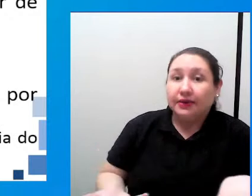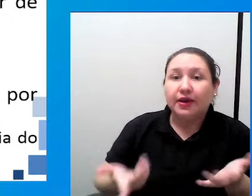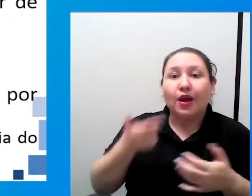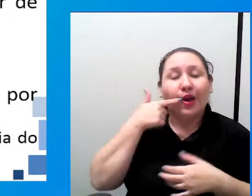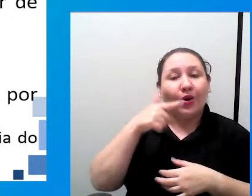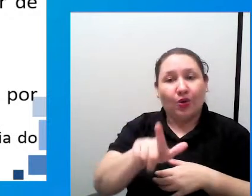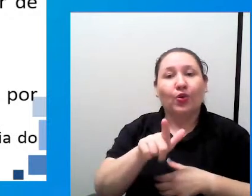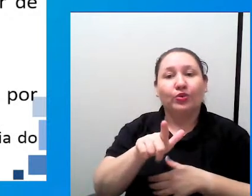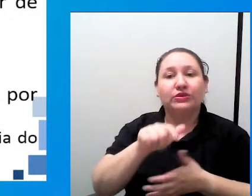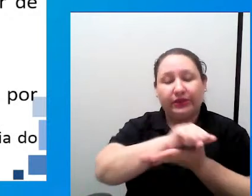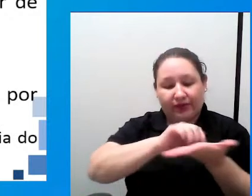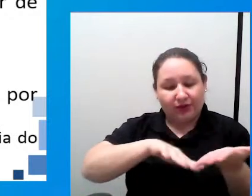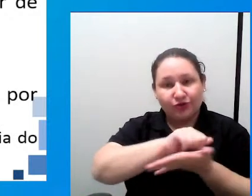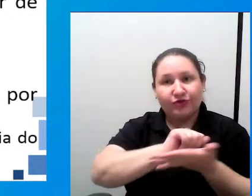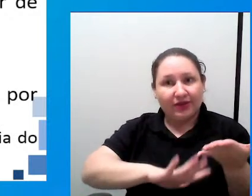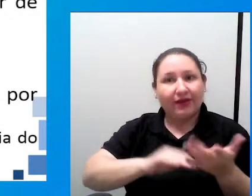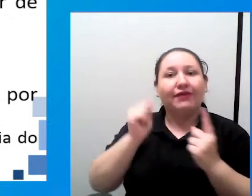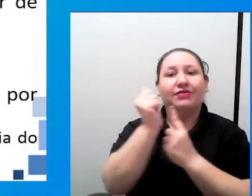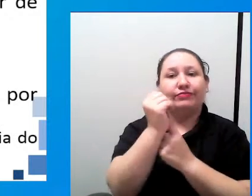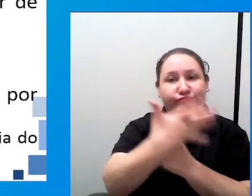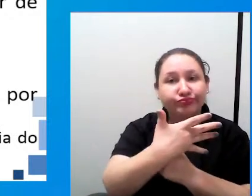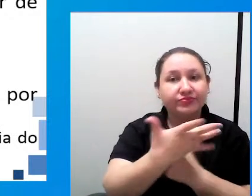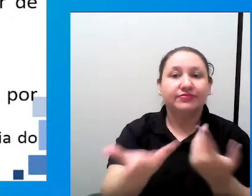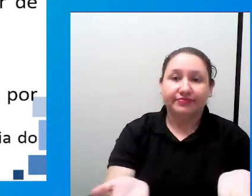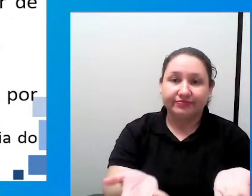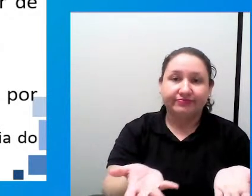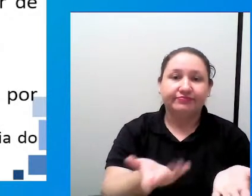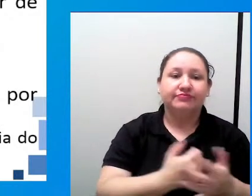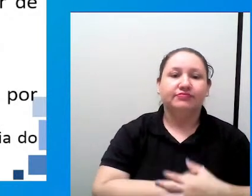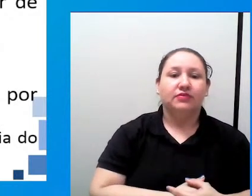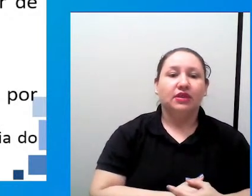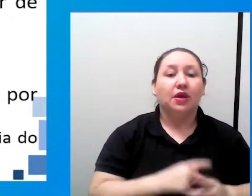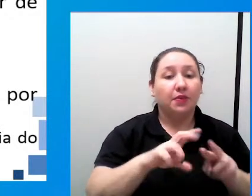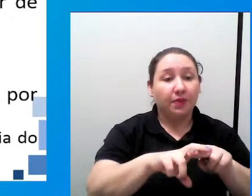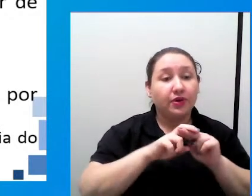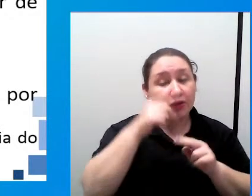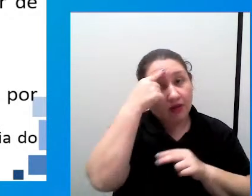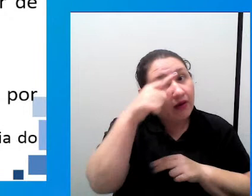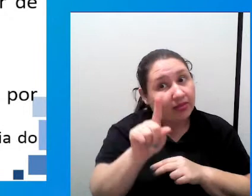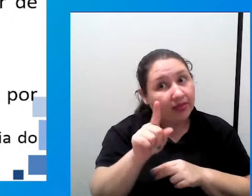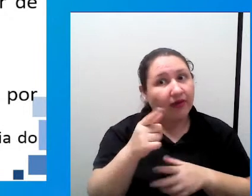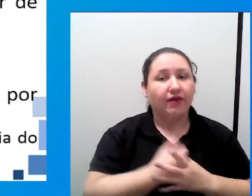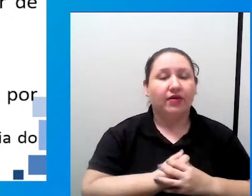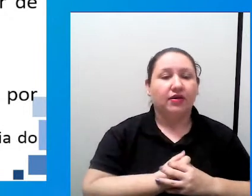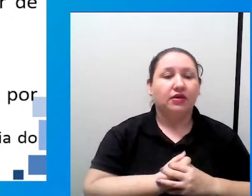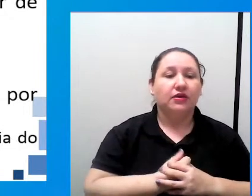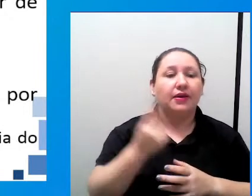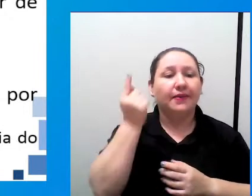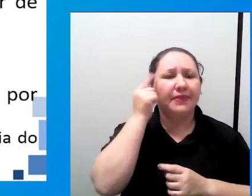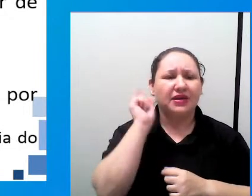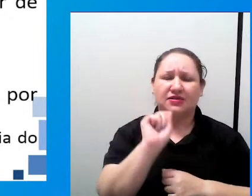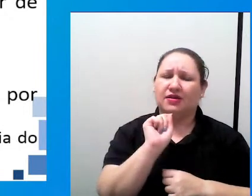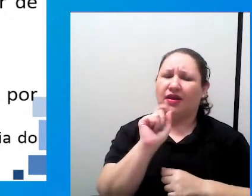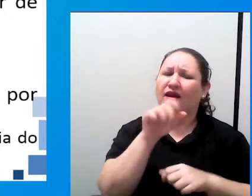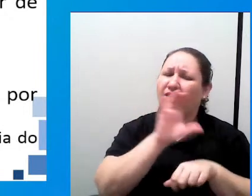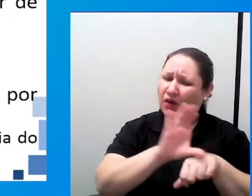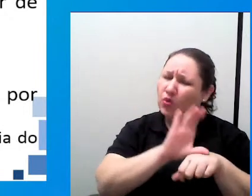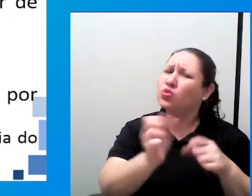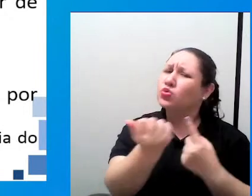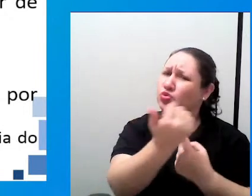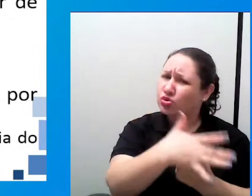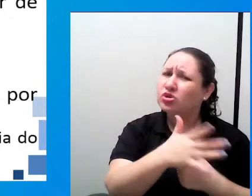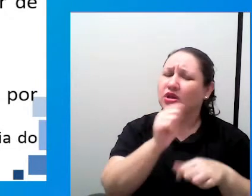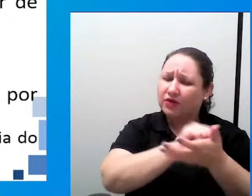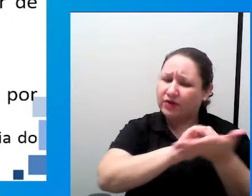da metodologia de ensino do professor. É bom a gente sempre frisar que, mesmo sendo uma atividade de extensão, ela tem que estar incorporada